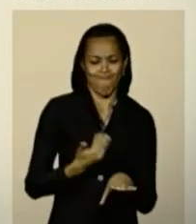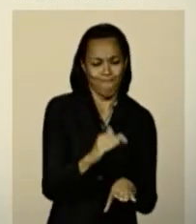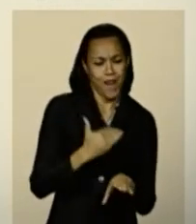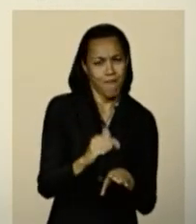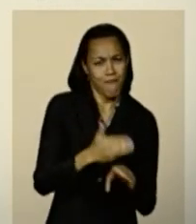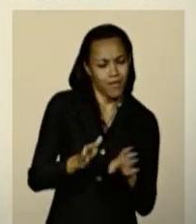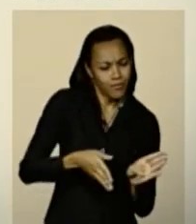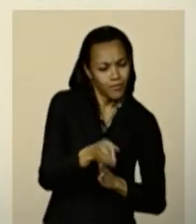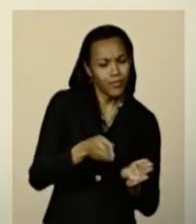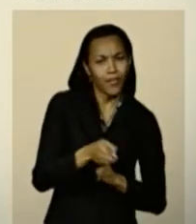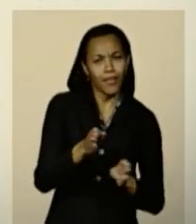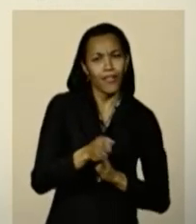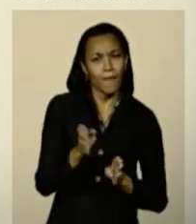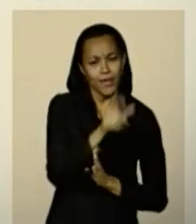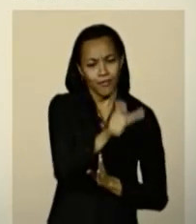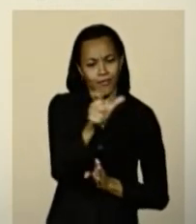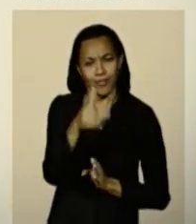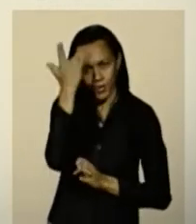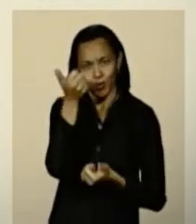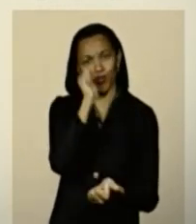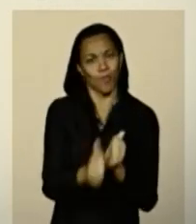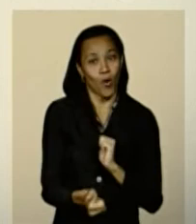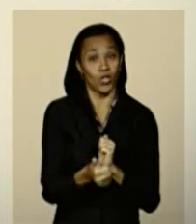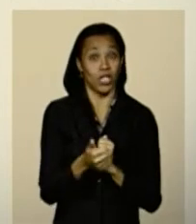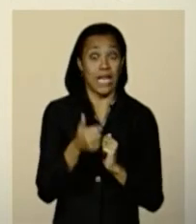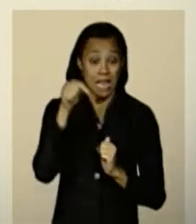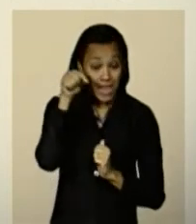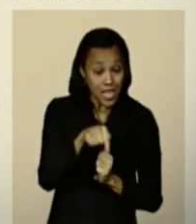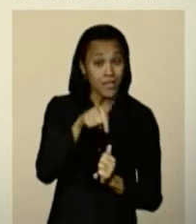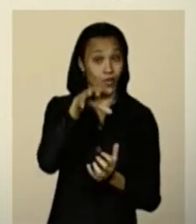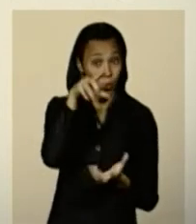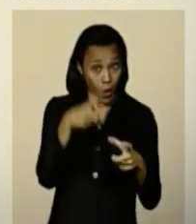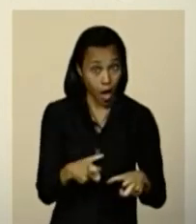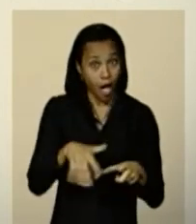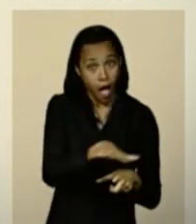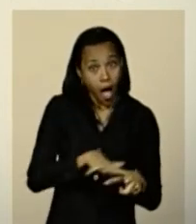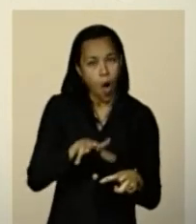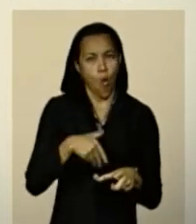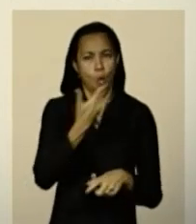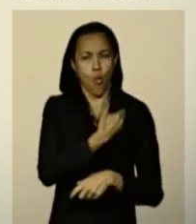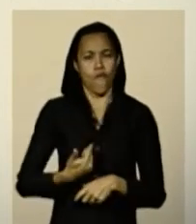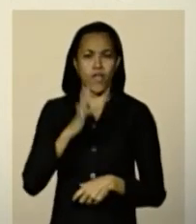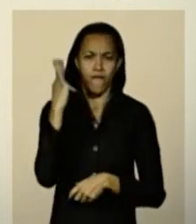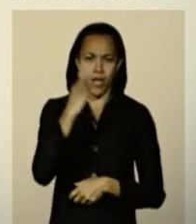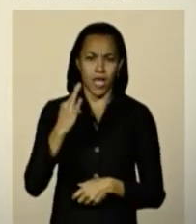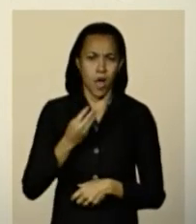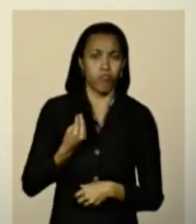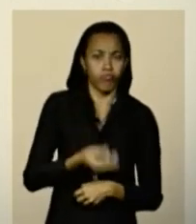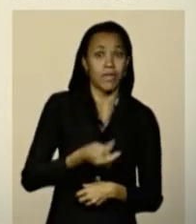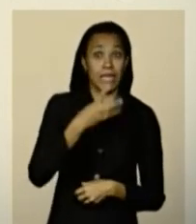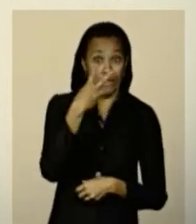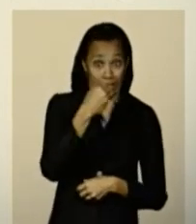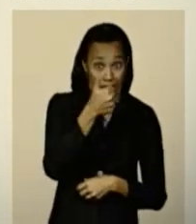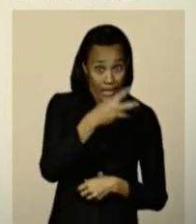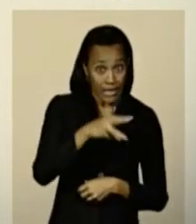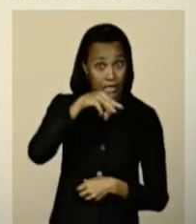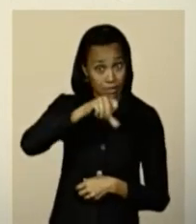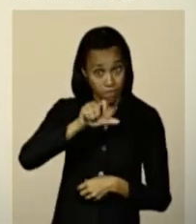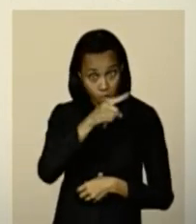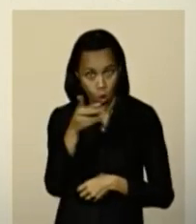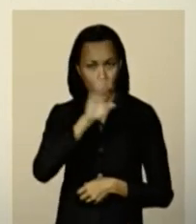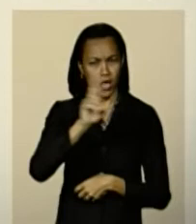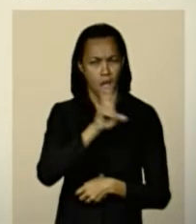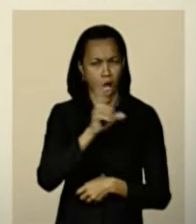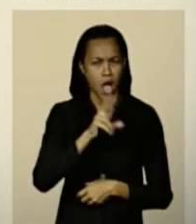e na preparação de atletas só nesse centro o governo federal está investindo 13 milhões de reais em